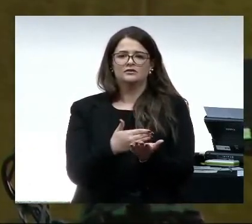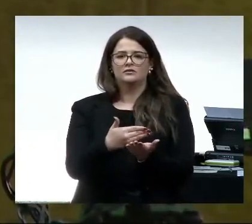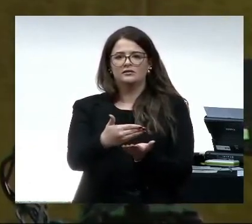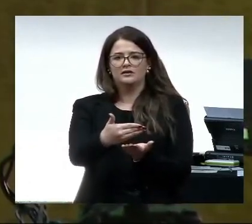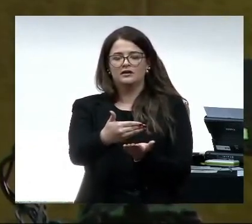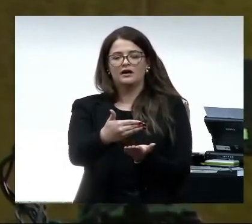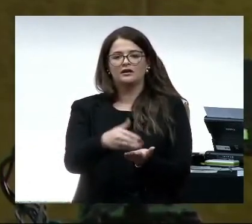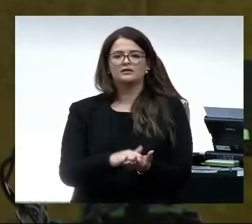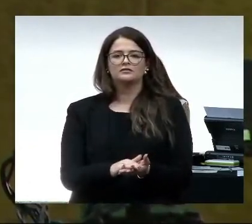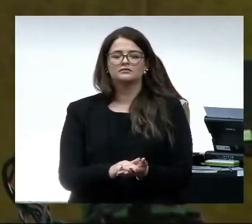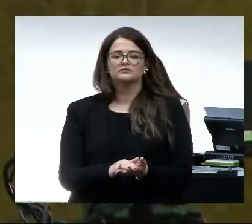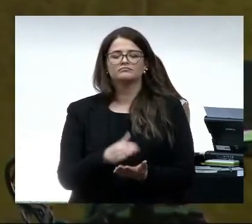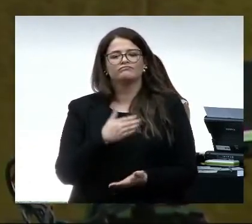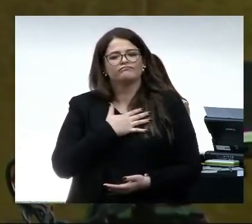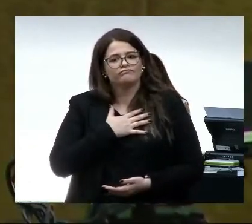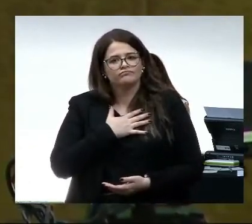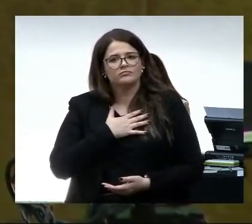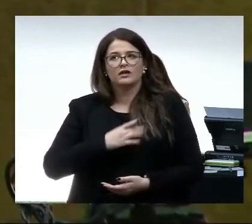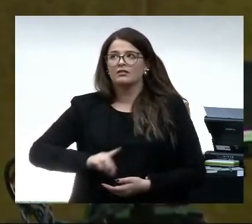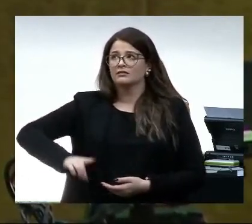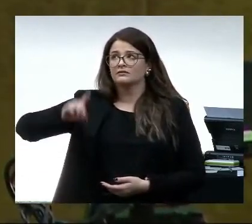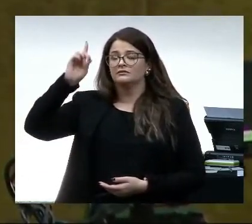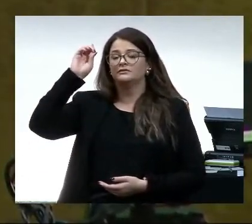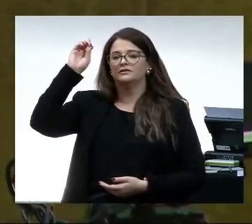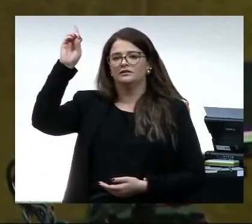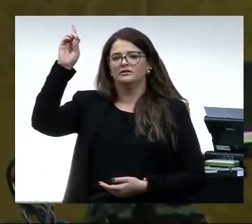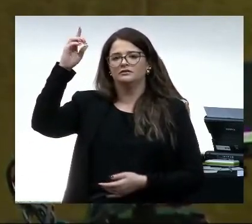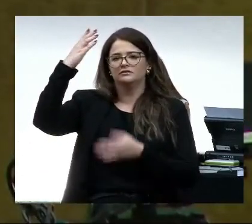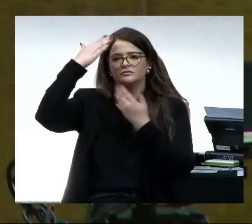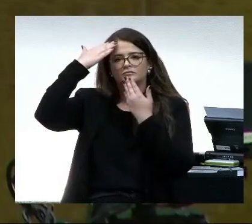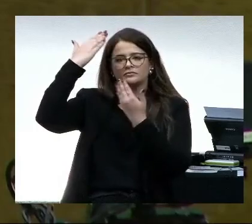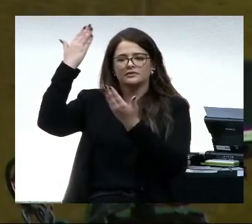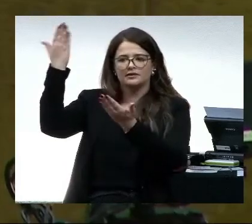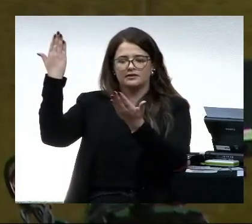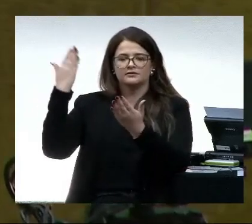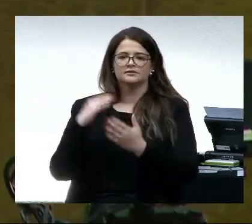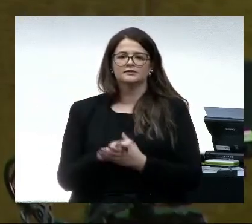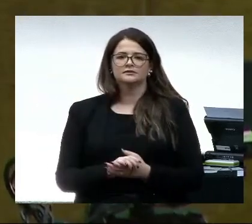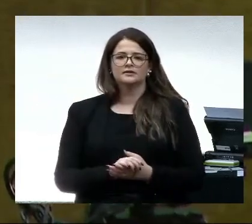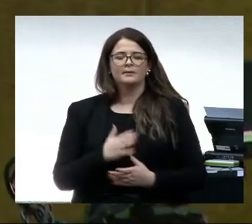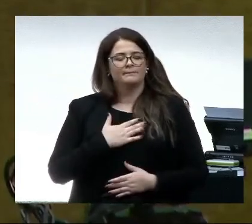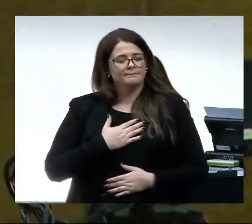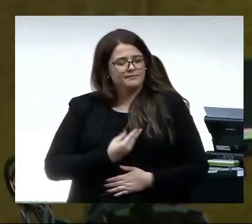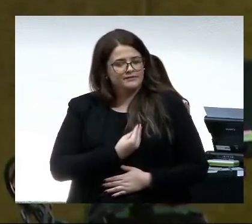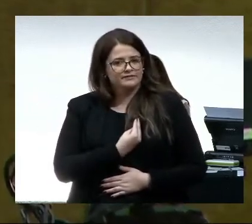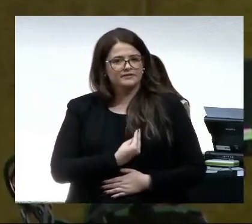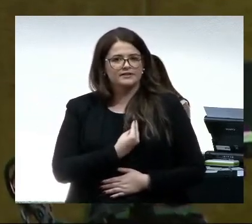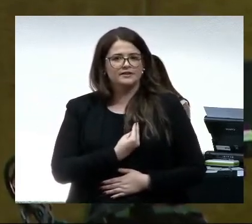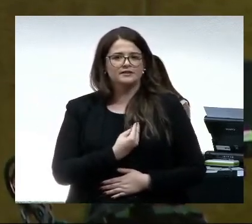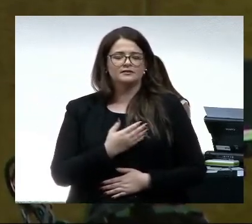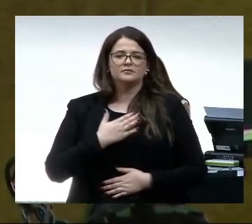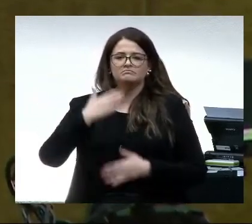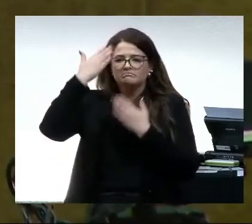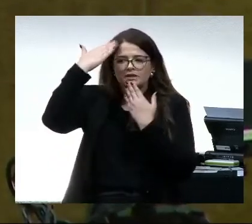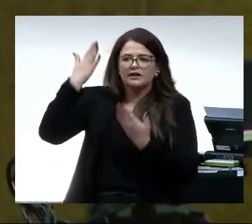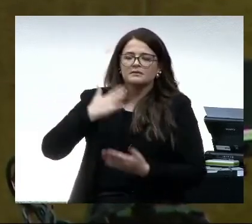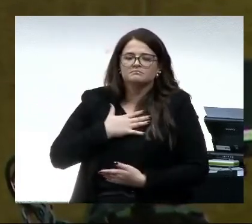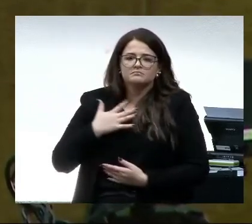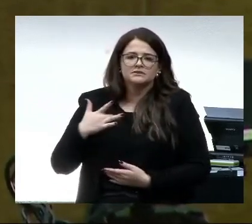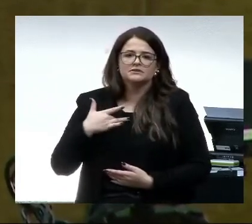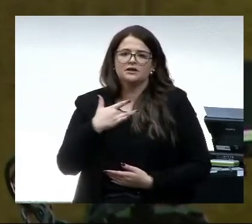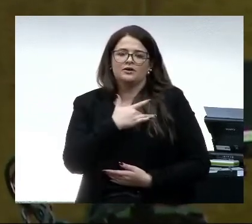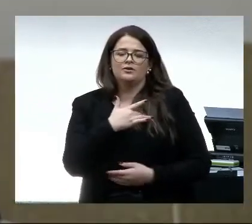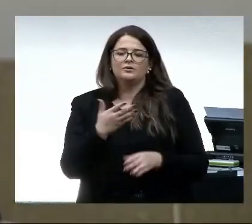Inicio saudando a Deus e agradecendo pela minha vida, pela minha saúde e